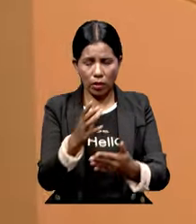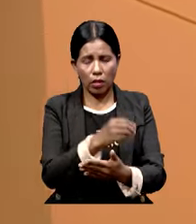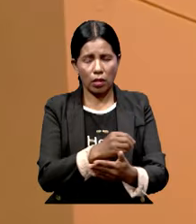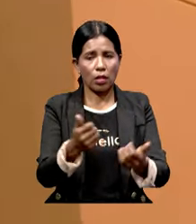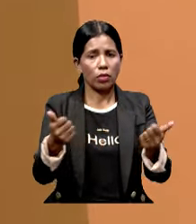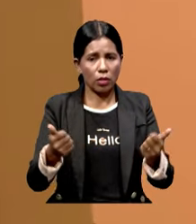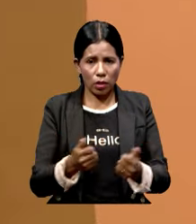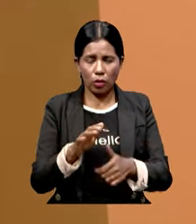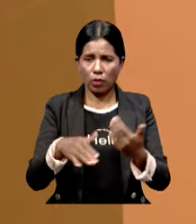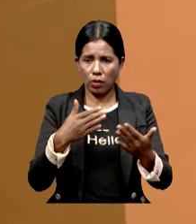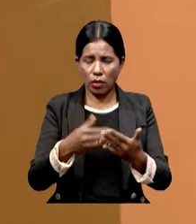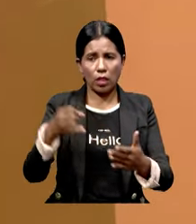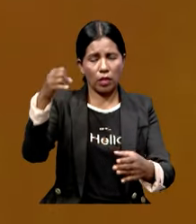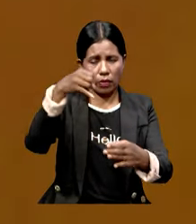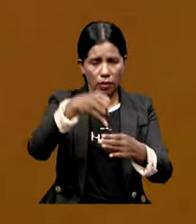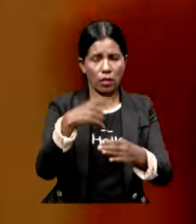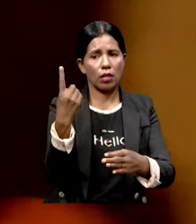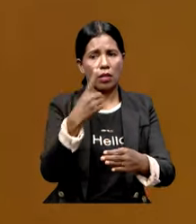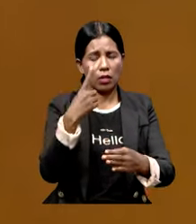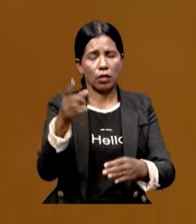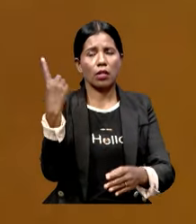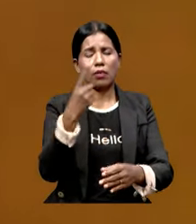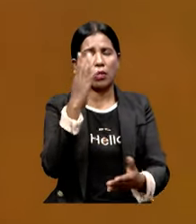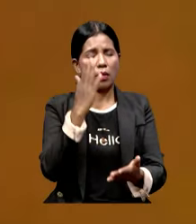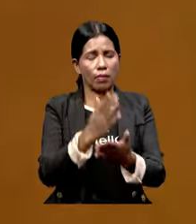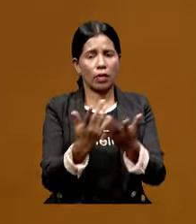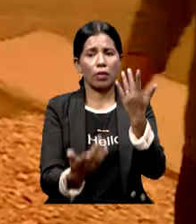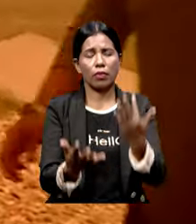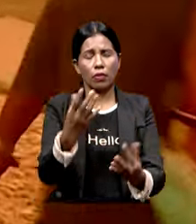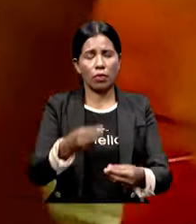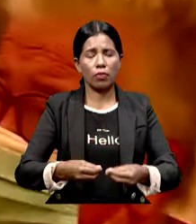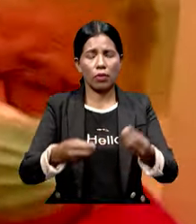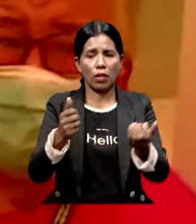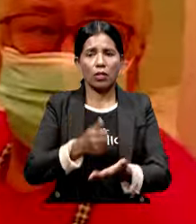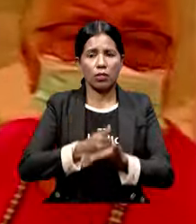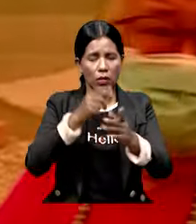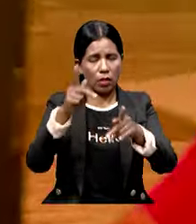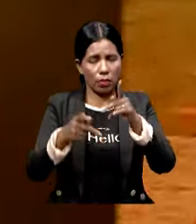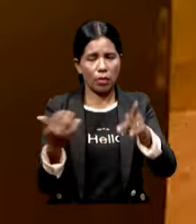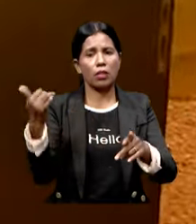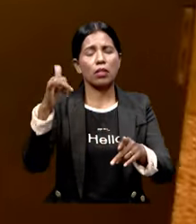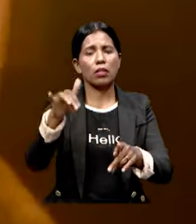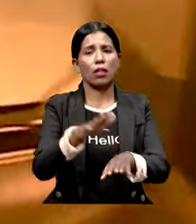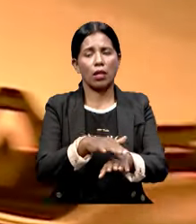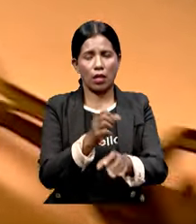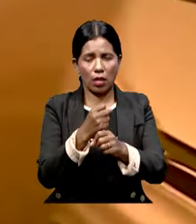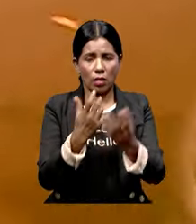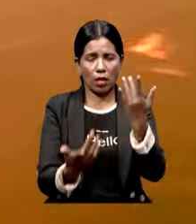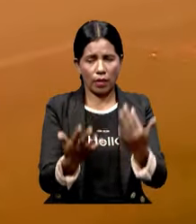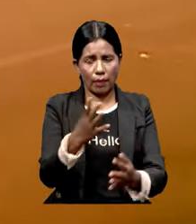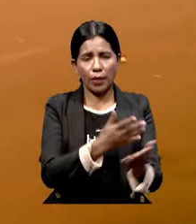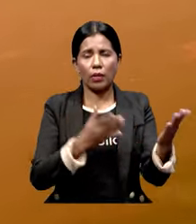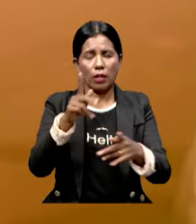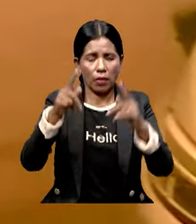autoridade Hoto-Hoto não envolve, ou de na fata em firme combate a ah, no foi apoio para a comunidade Sira não afetado. Além de ne, lori povo